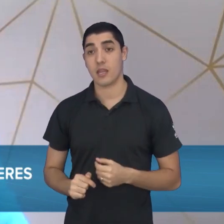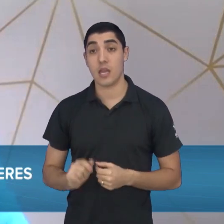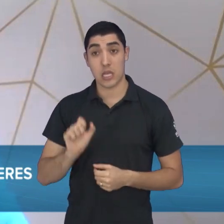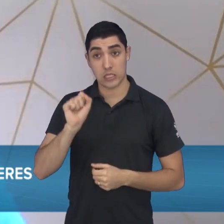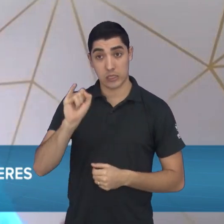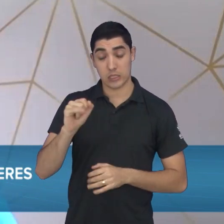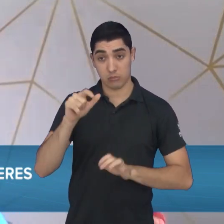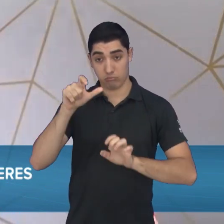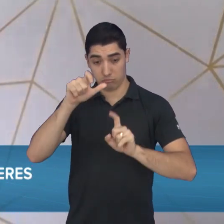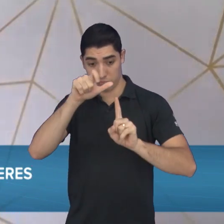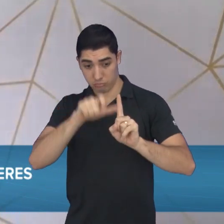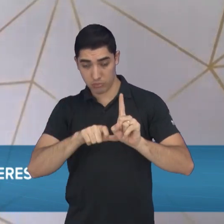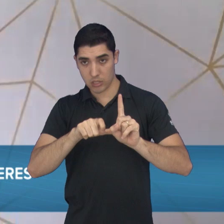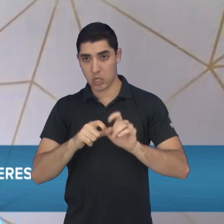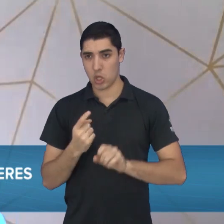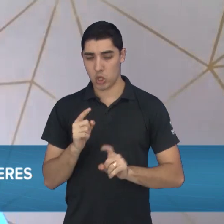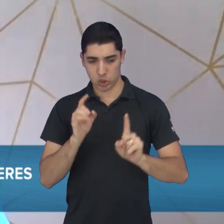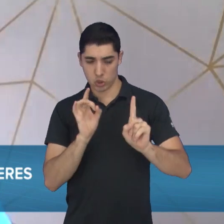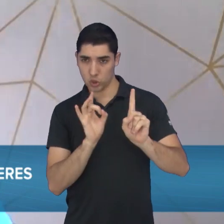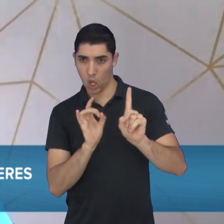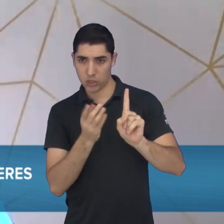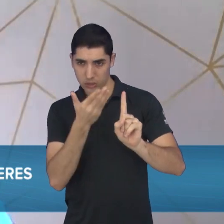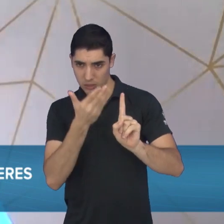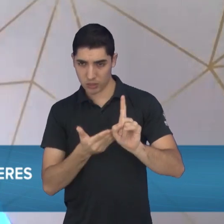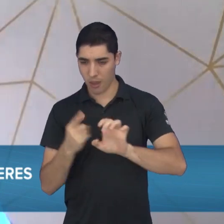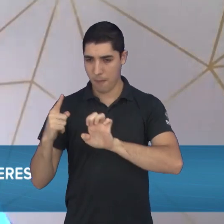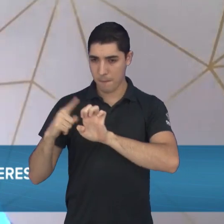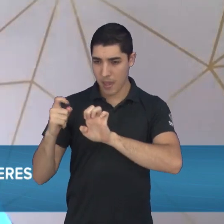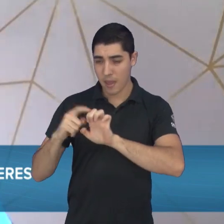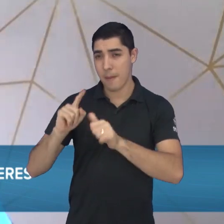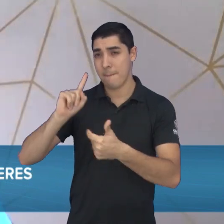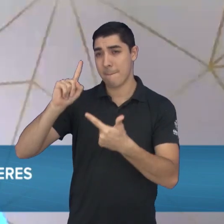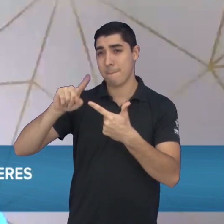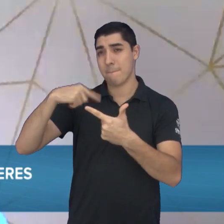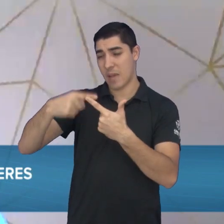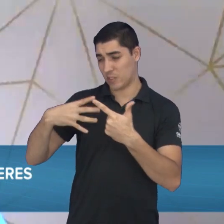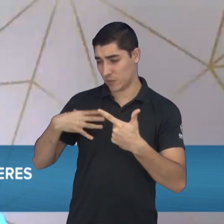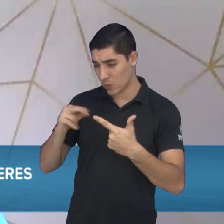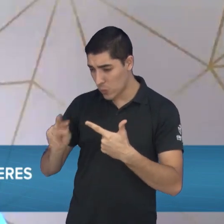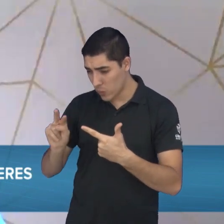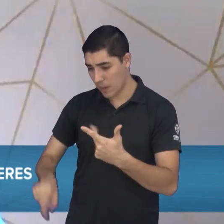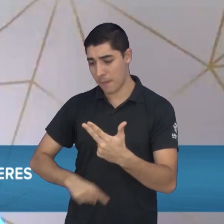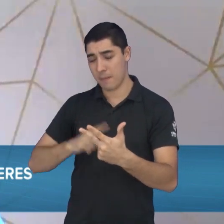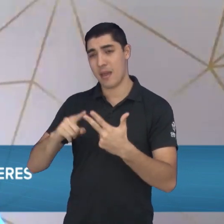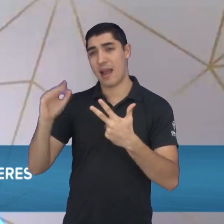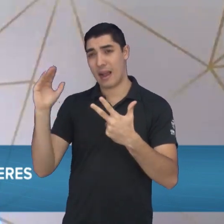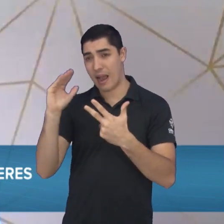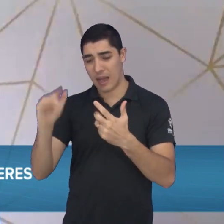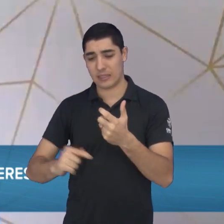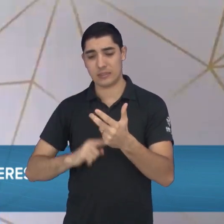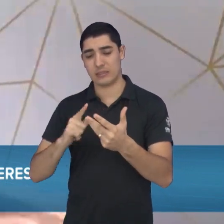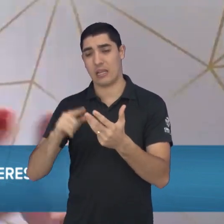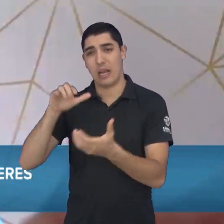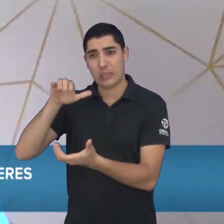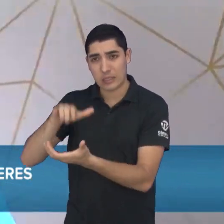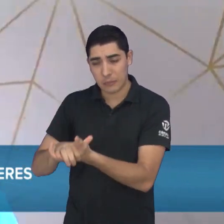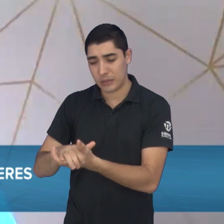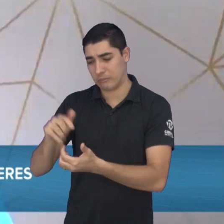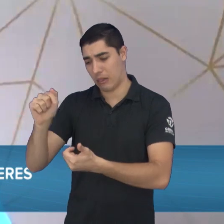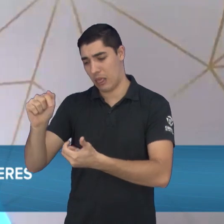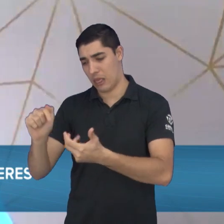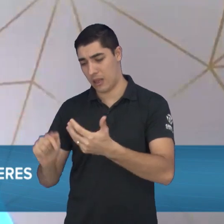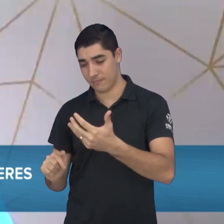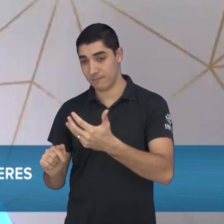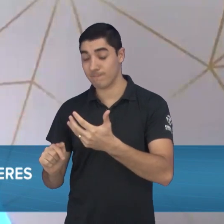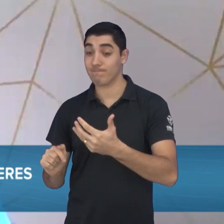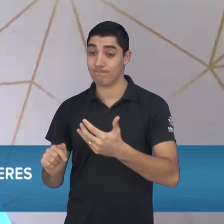empreende sozinha e ainda tem a maternidade, a casa, o casamento, uma das